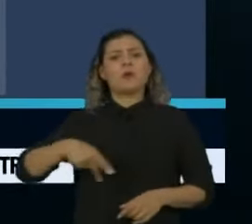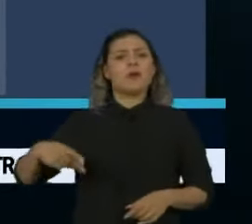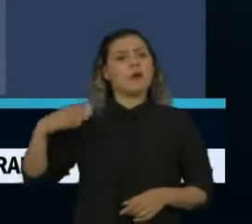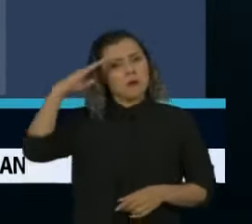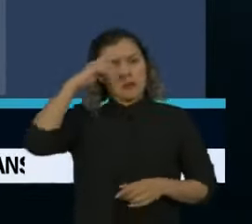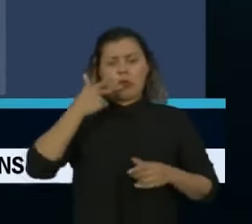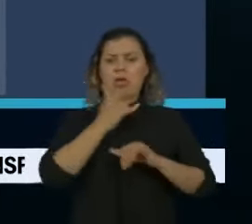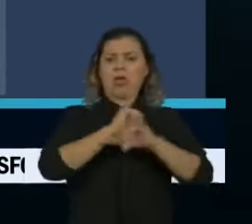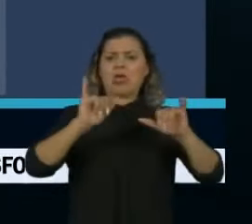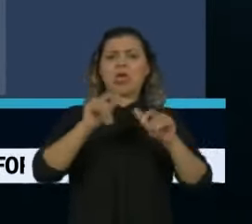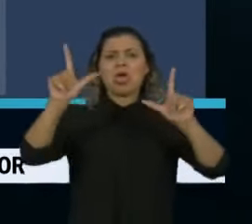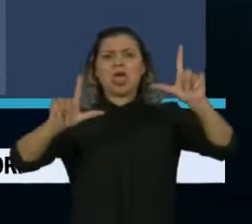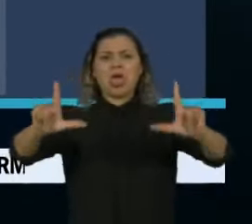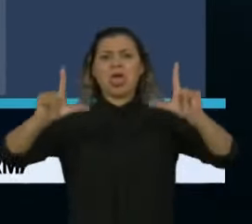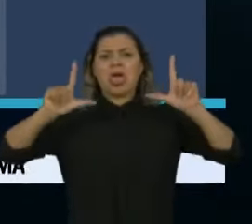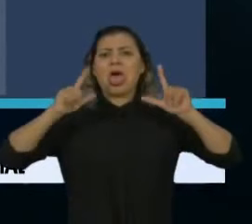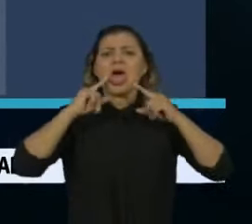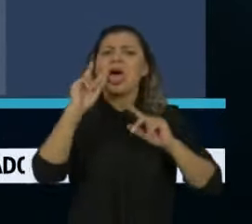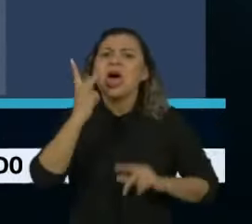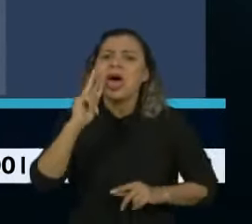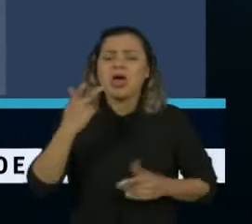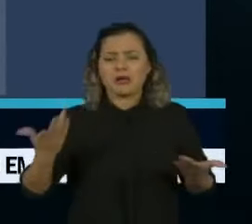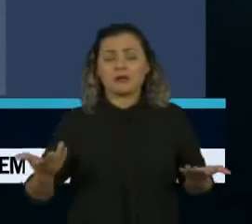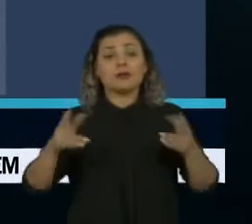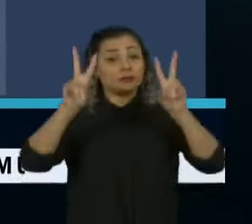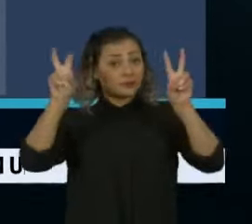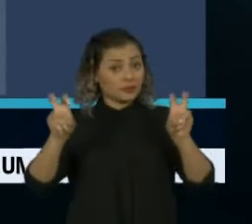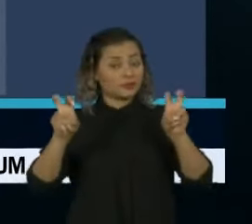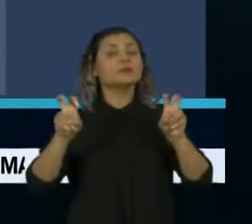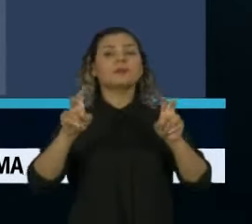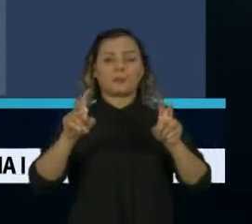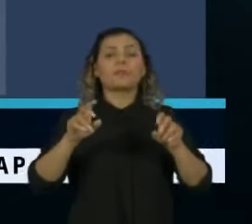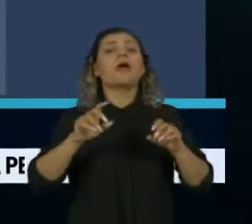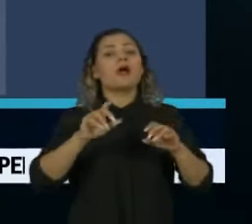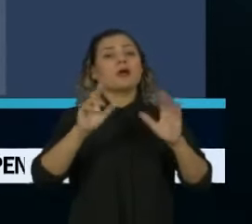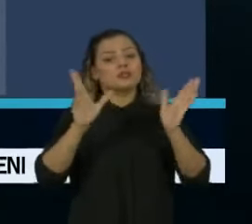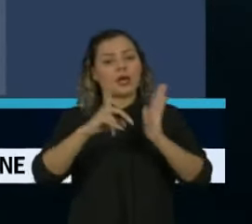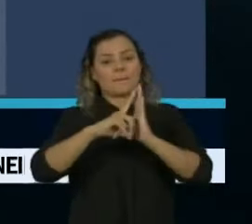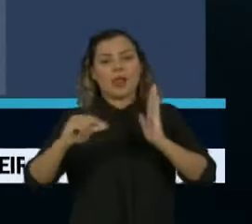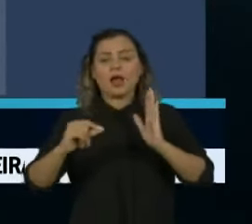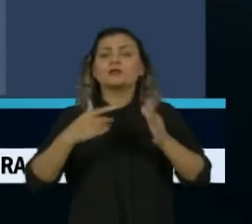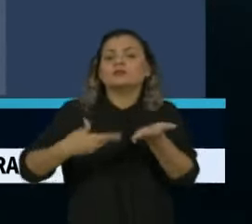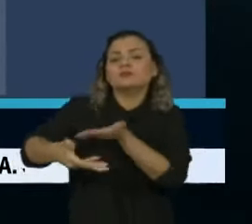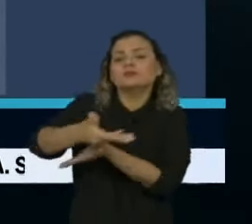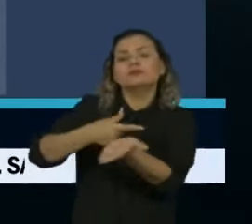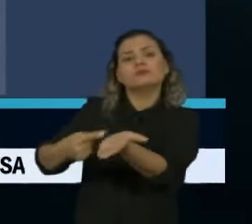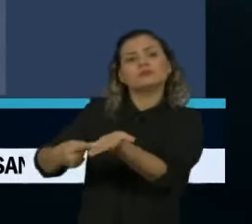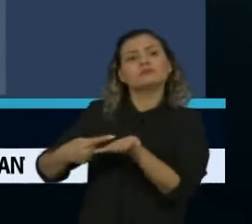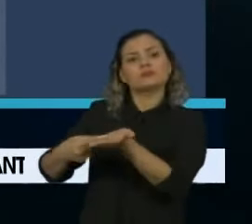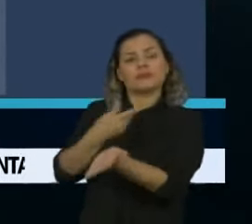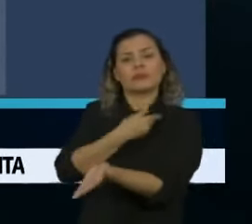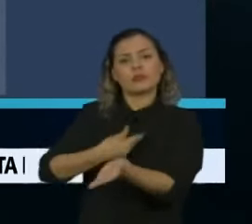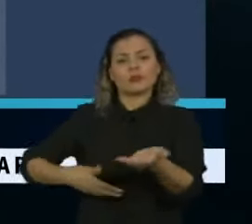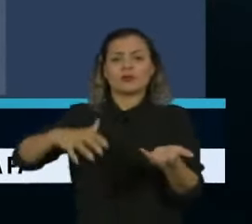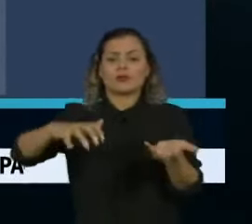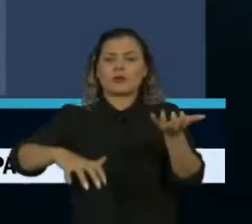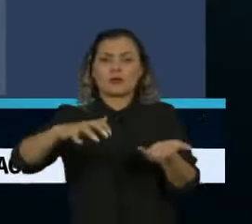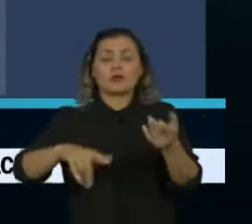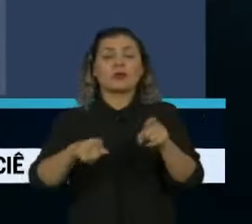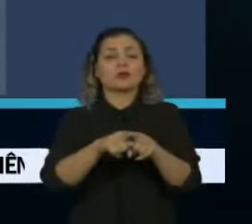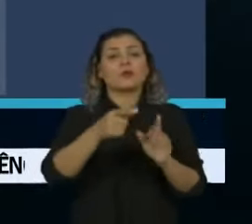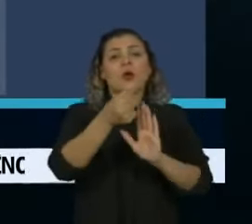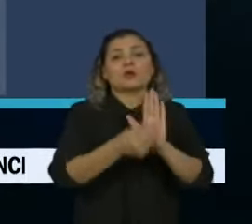o compromisso do governo com o teto de gastos. Disse que o Planalto irá trabalhar junto com o Congresso para reduzir gastos e abrir